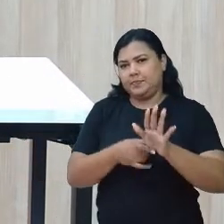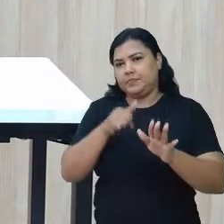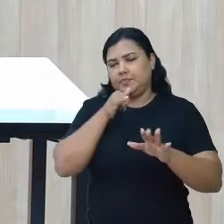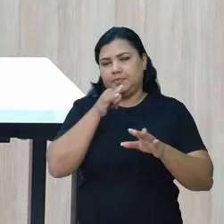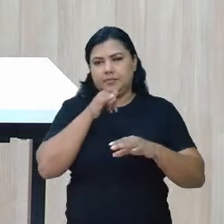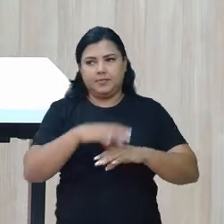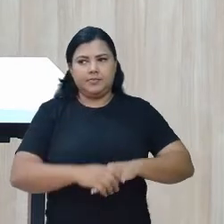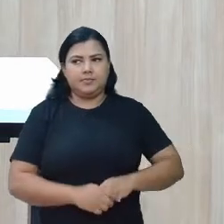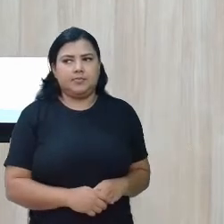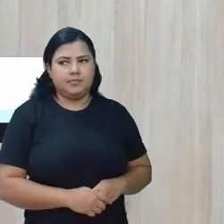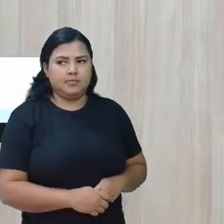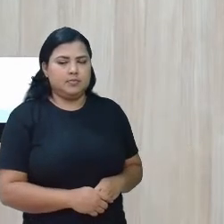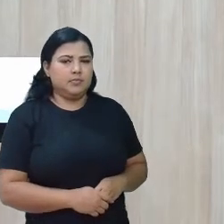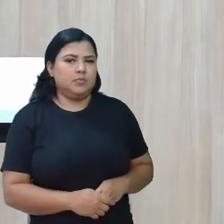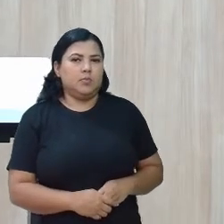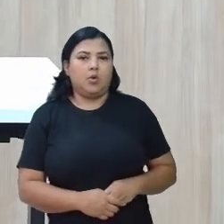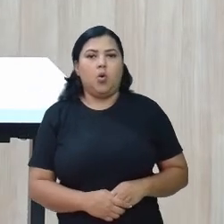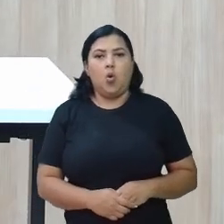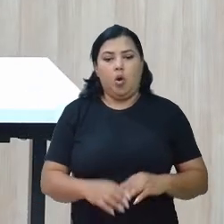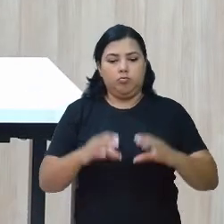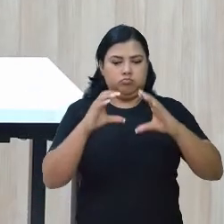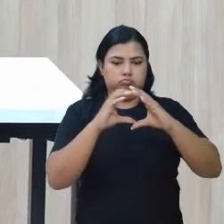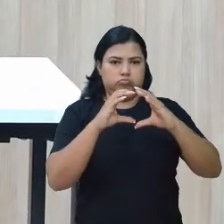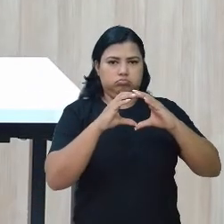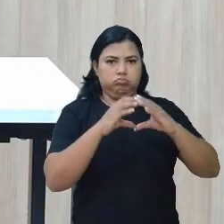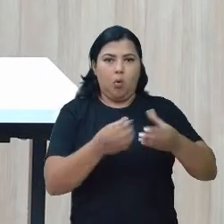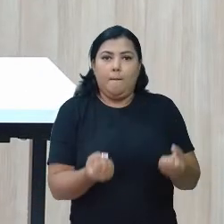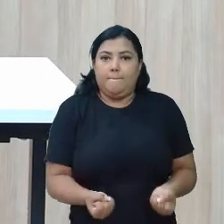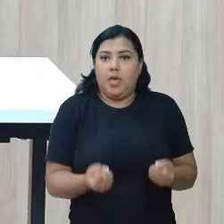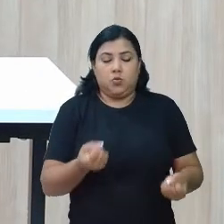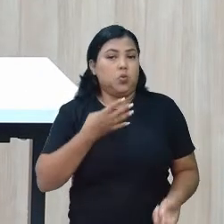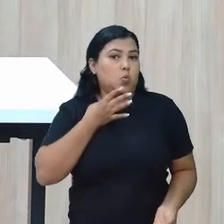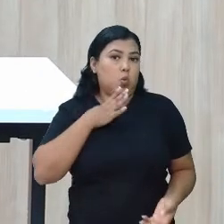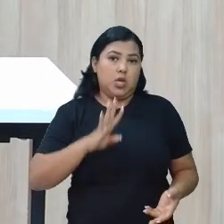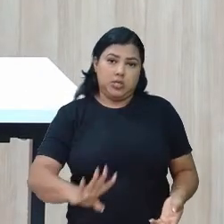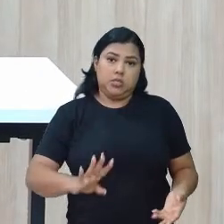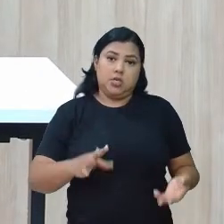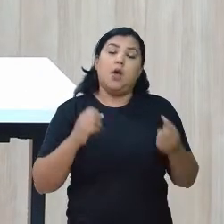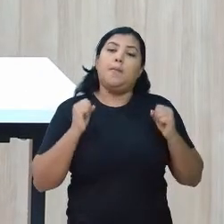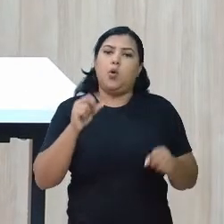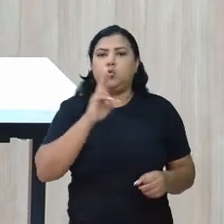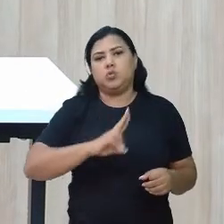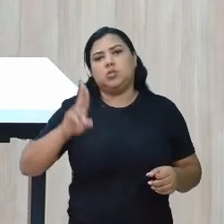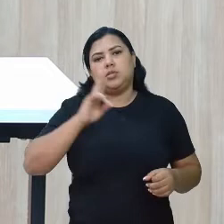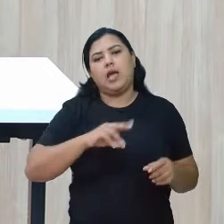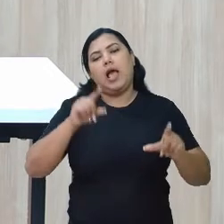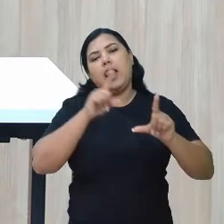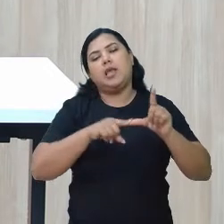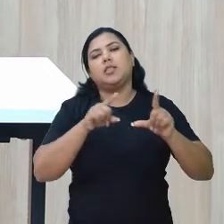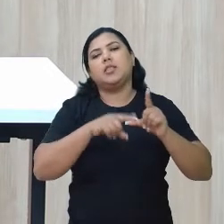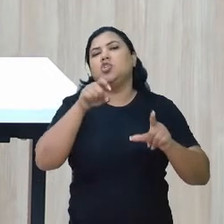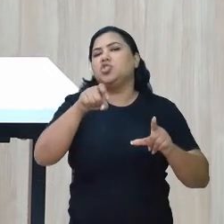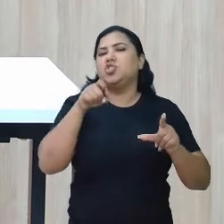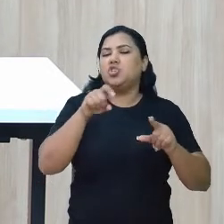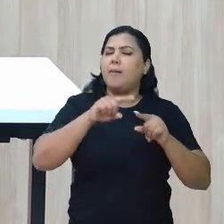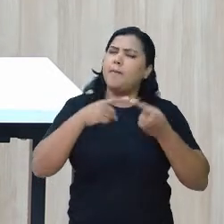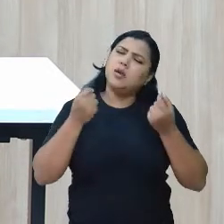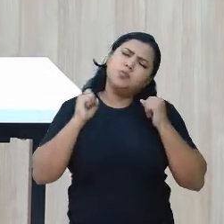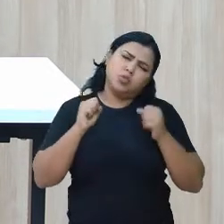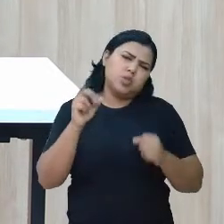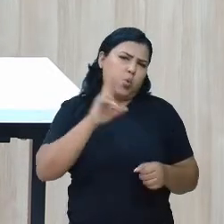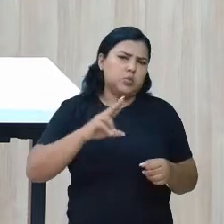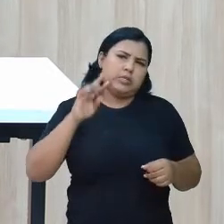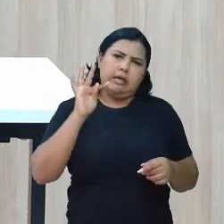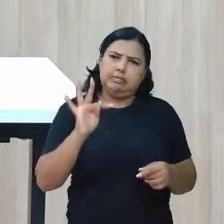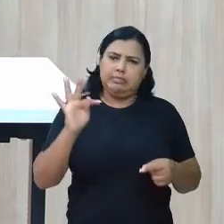por a situação que eu coloquei aqui, eu desconhecia o peso desse objeto, eu utilizei a letra X, mas eu poderia ter utilizado a